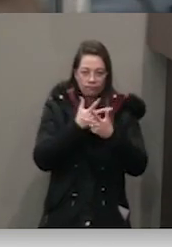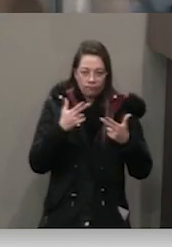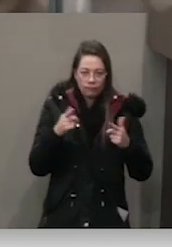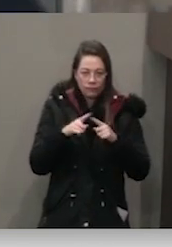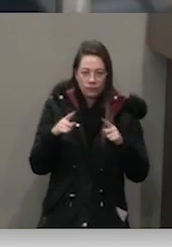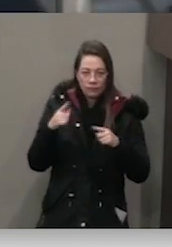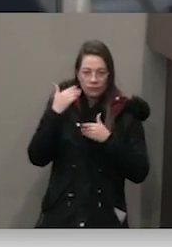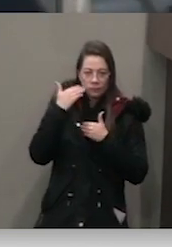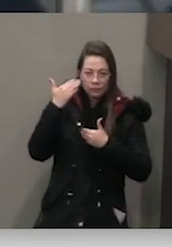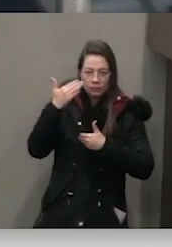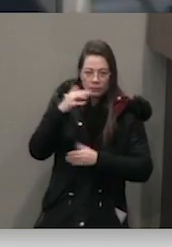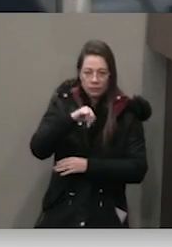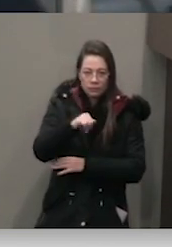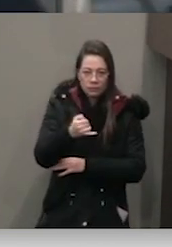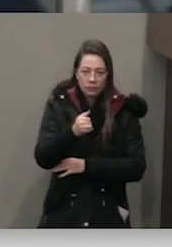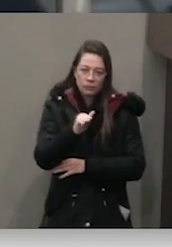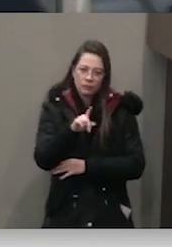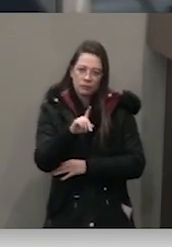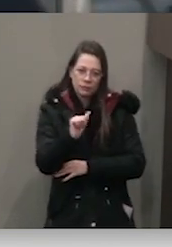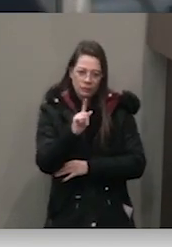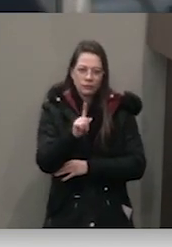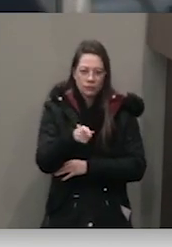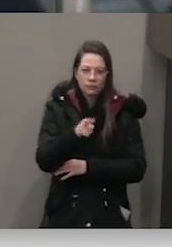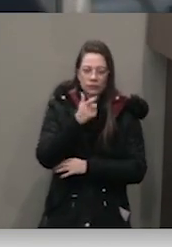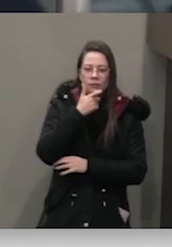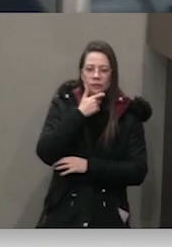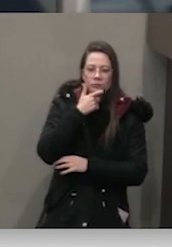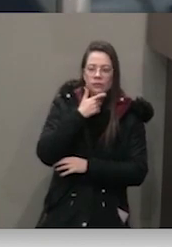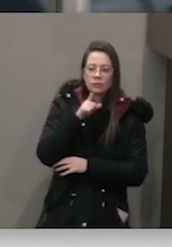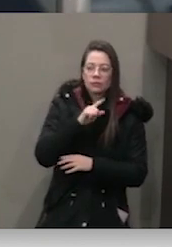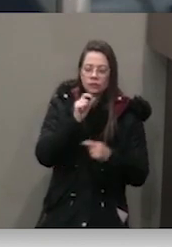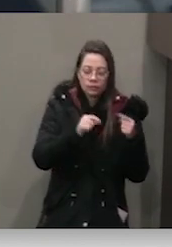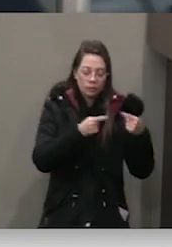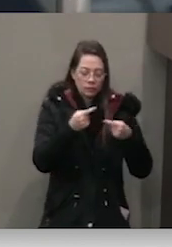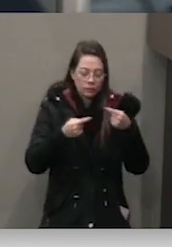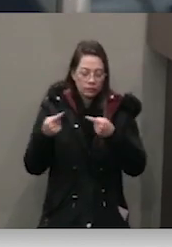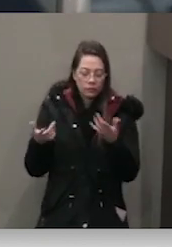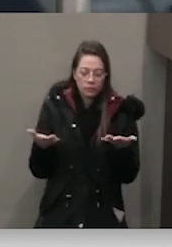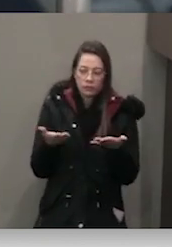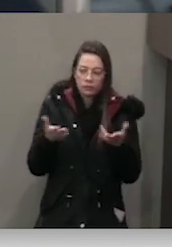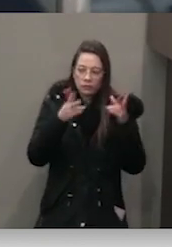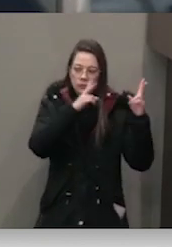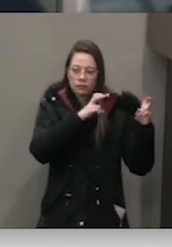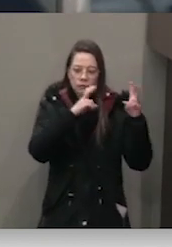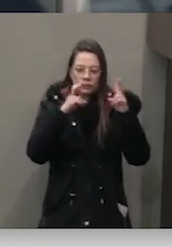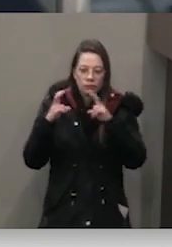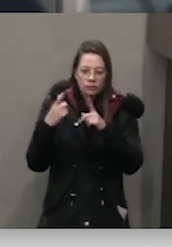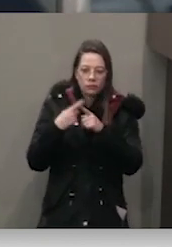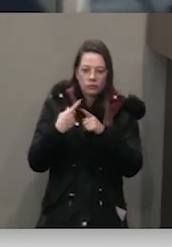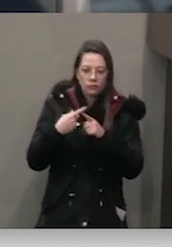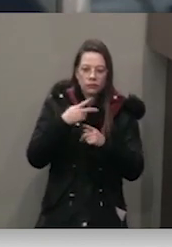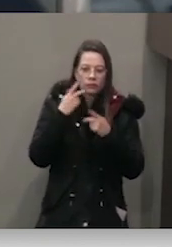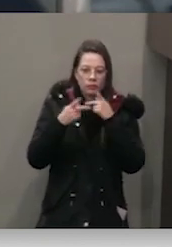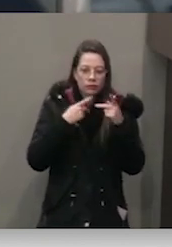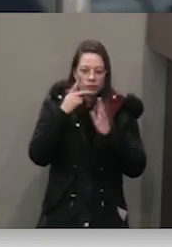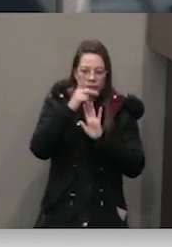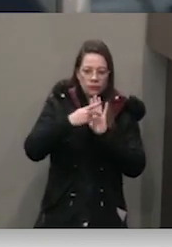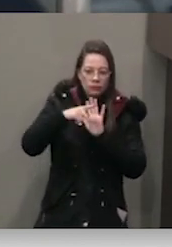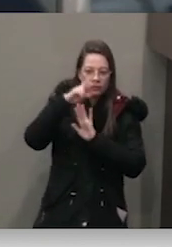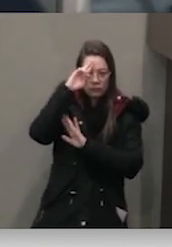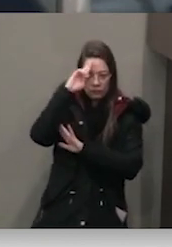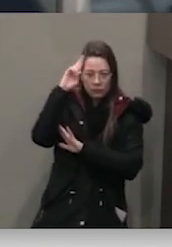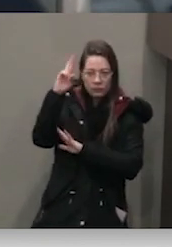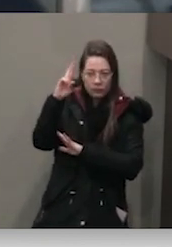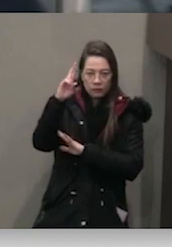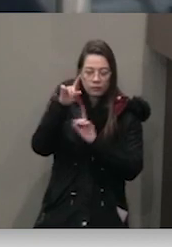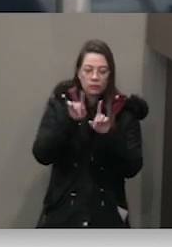agradeço a oportunidade, vereadora Ada, porque acho que é oportuno estarmos discutindo este tema, porque estamos falando do plano diretor.